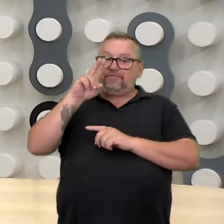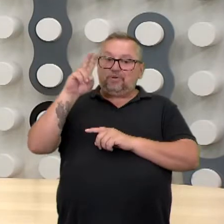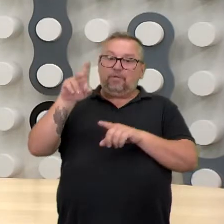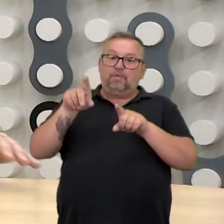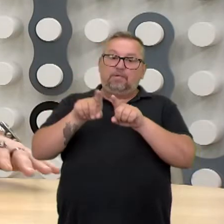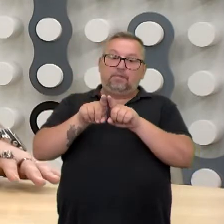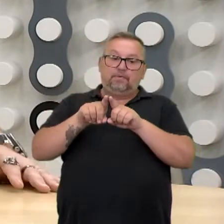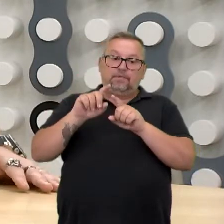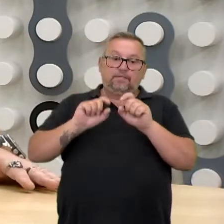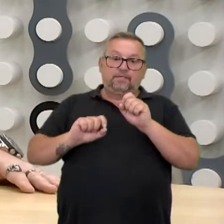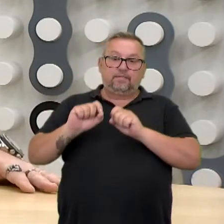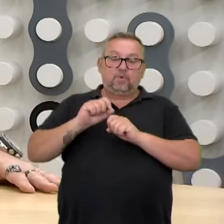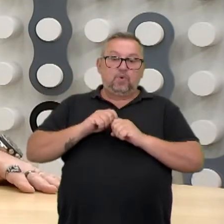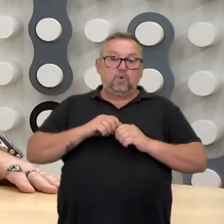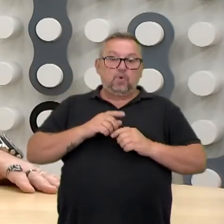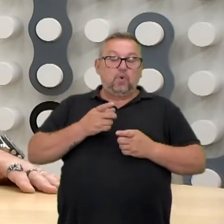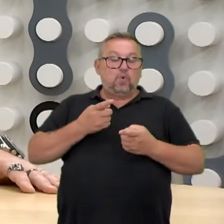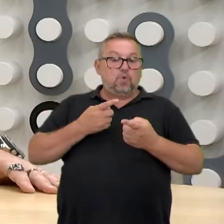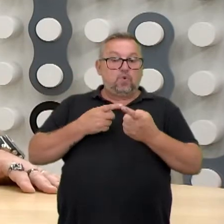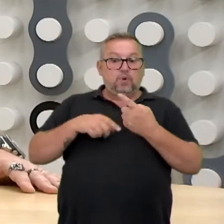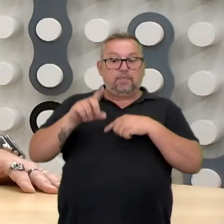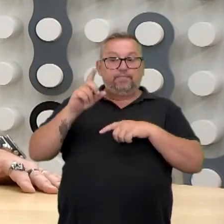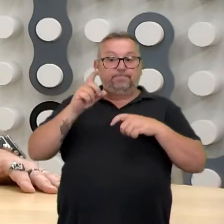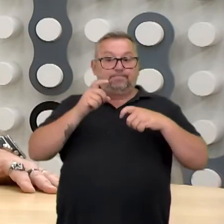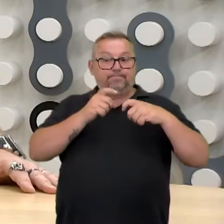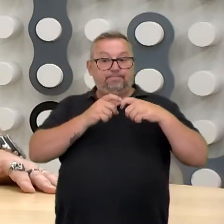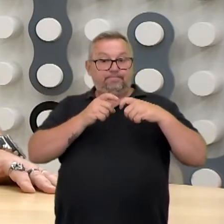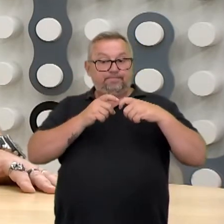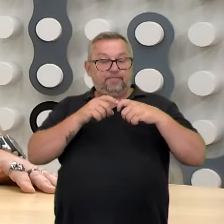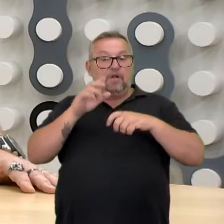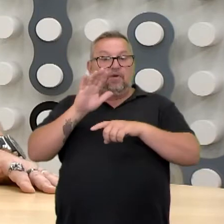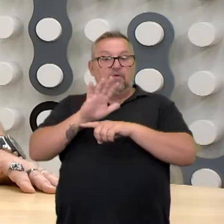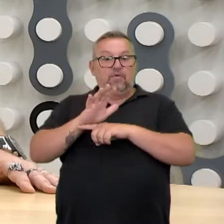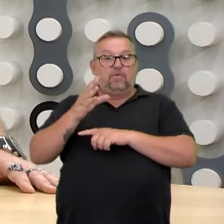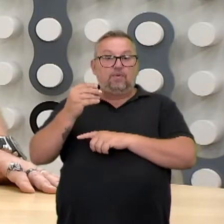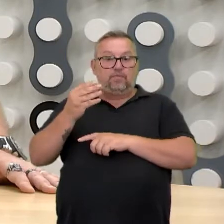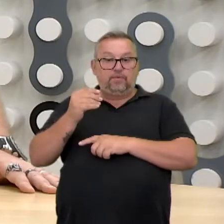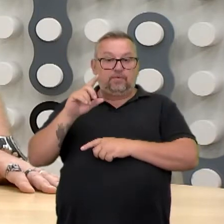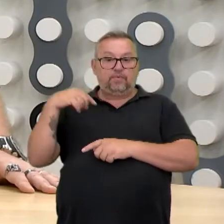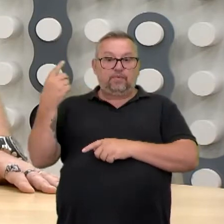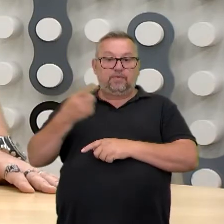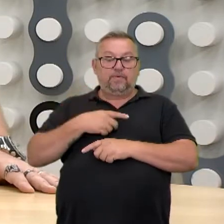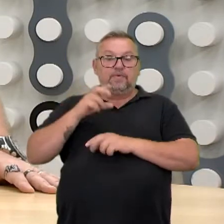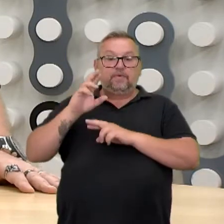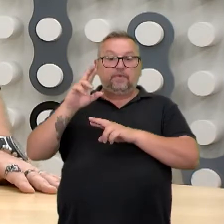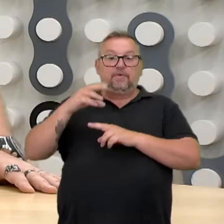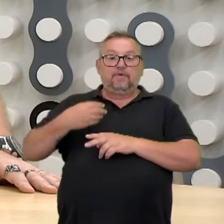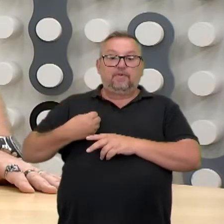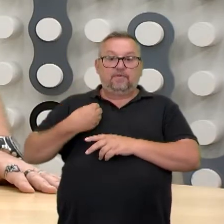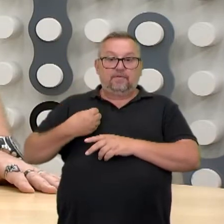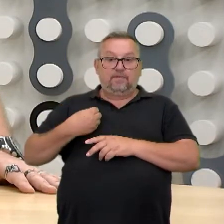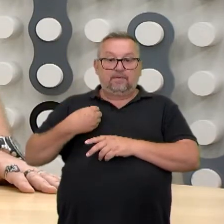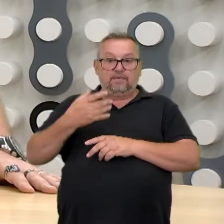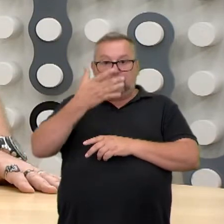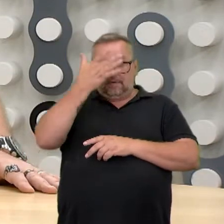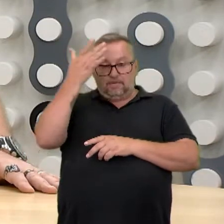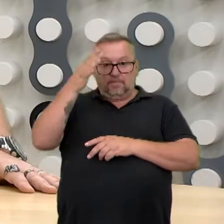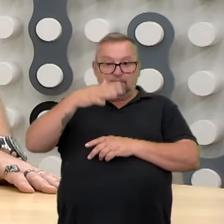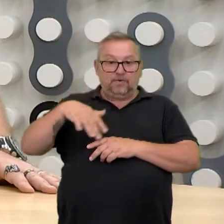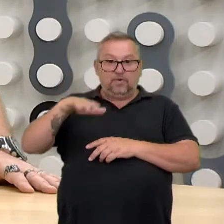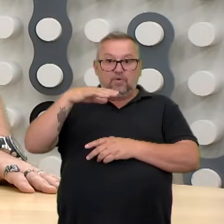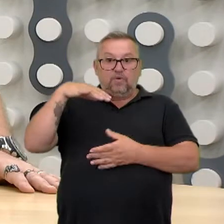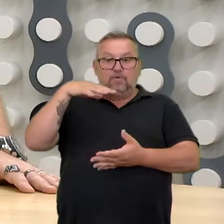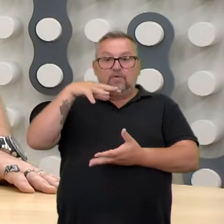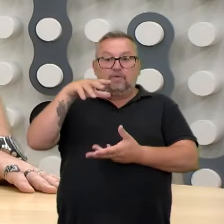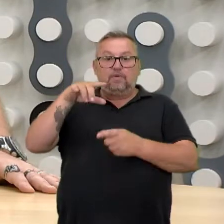tem a questão também do avanço da medicina, né? O avanço da medicina aí ajudou muito, né, a expectativa de vida aí da população